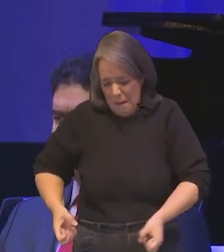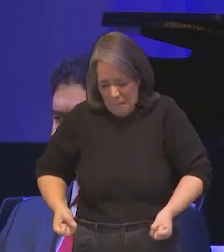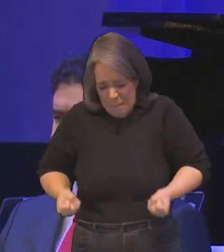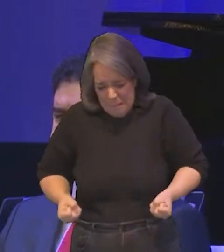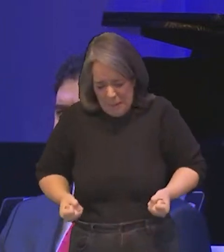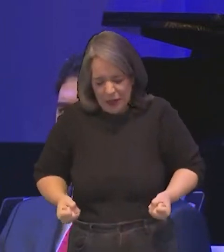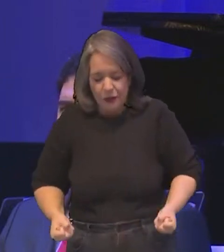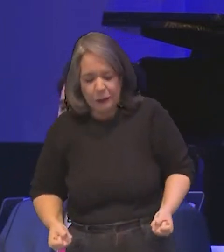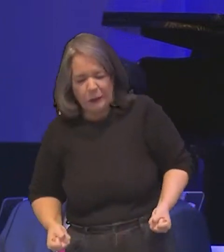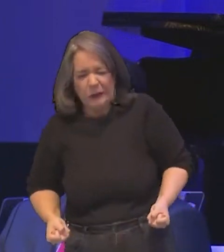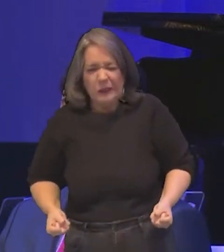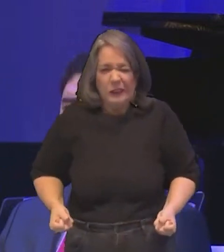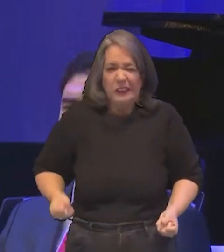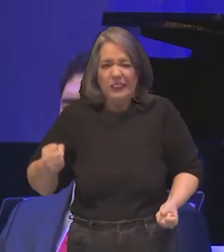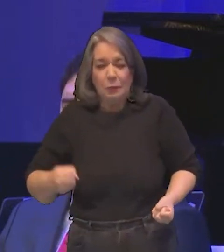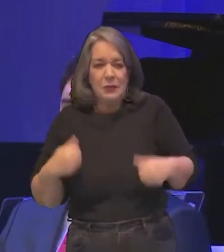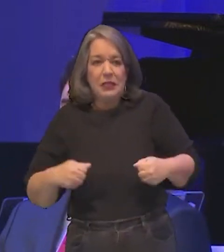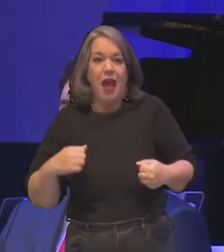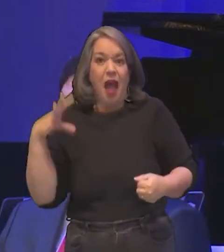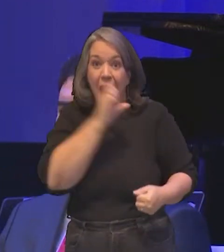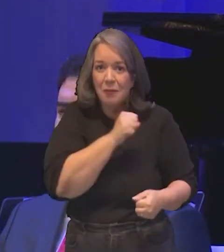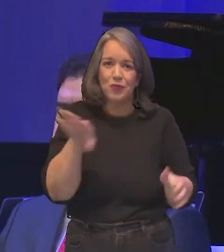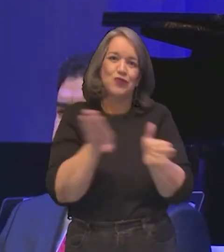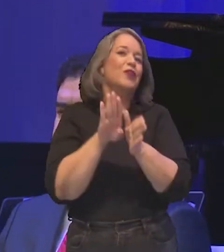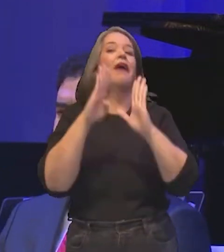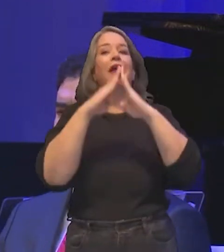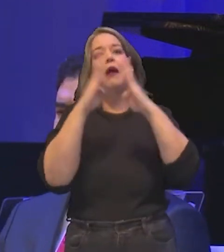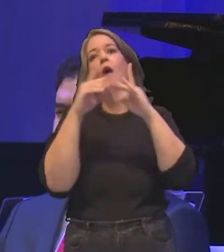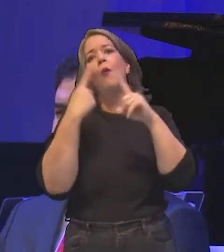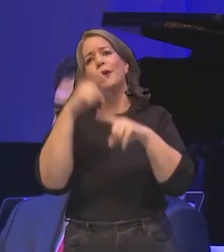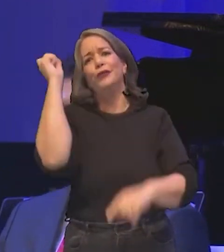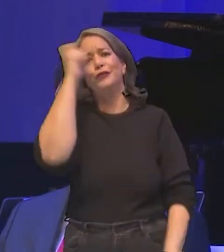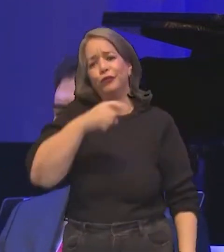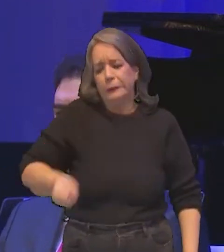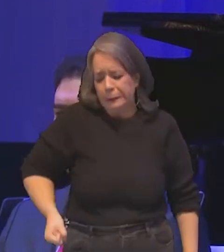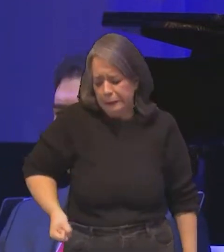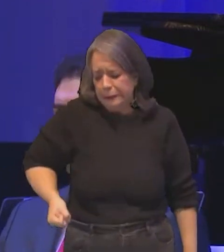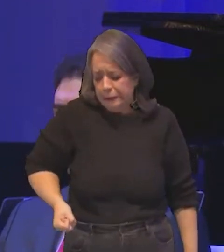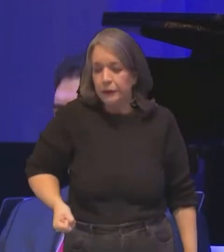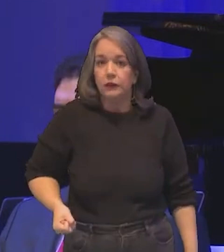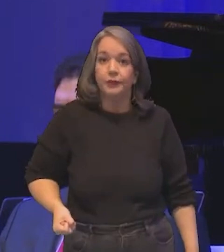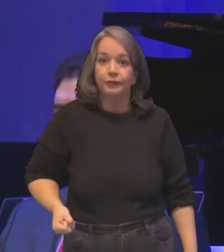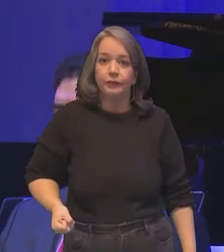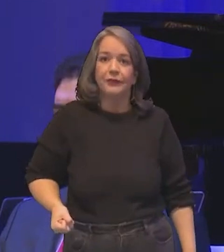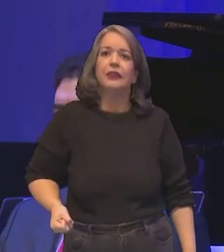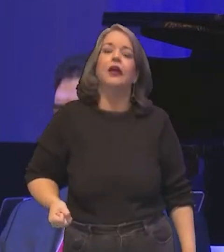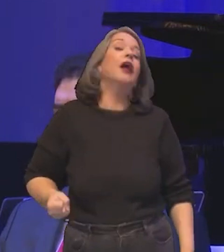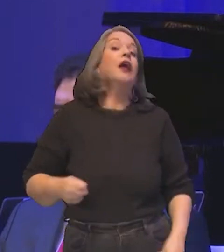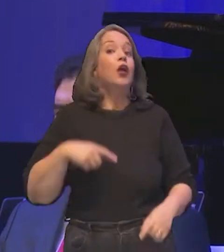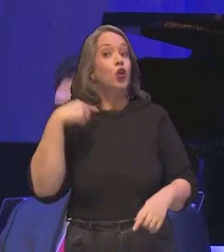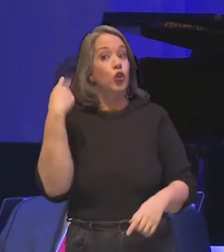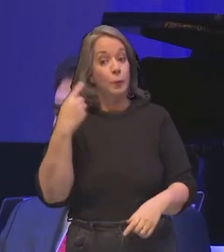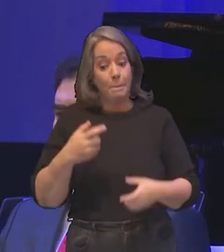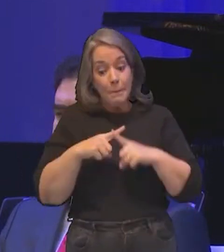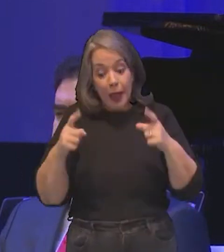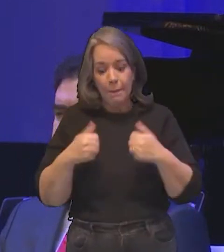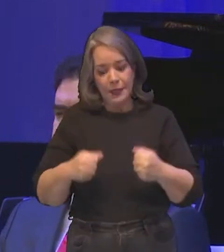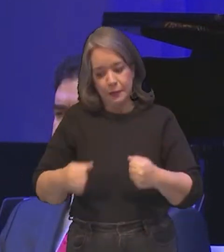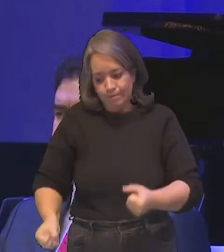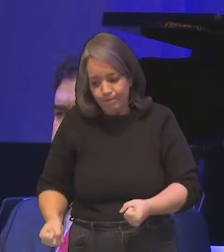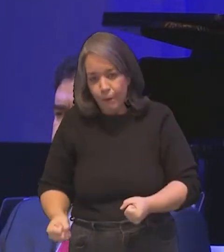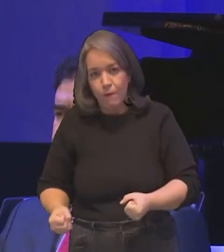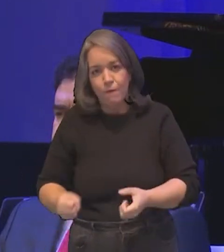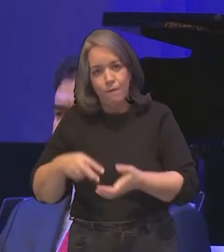aguento mais segurar essa sacola, pastor. Nós devemos segurar da mesma forma, com firmeza, os